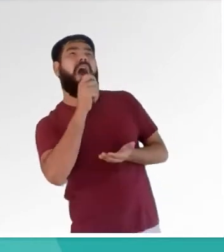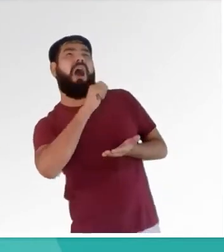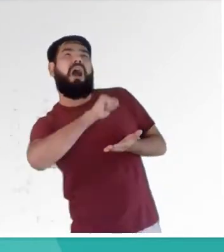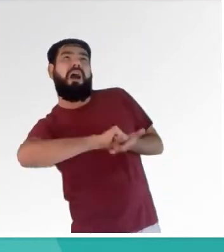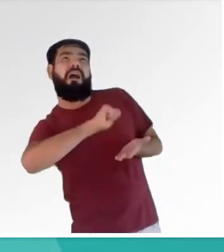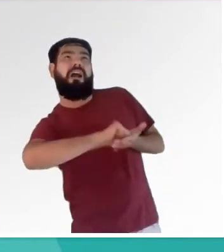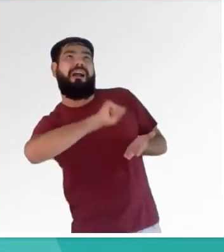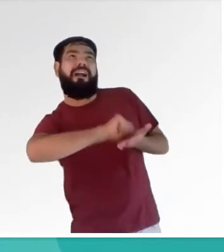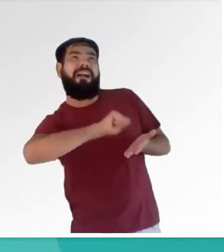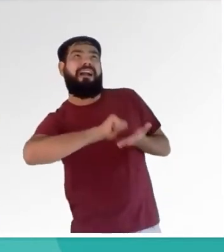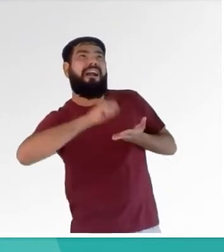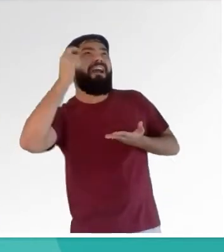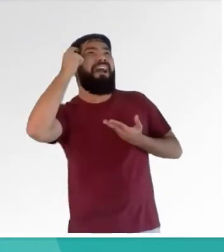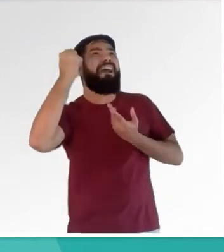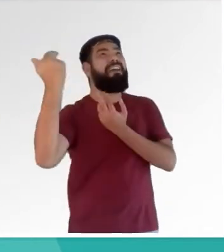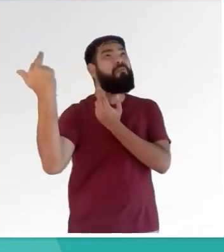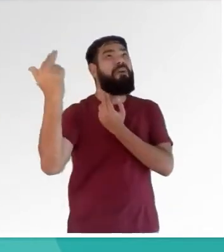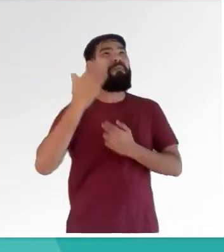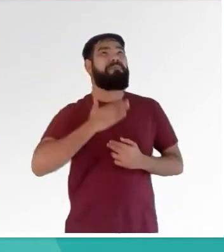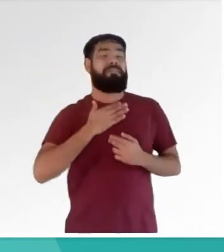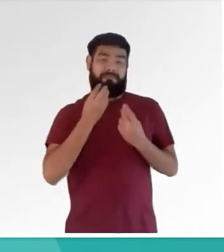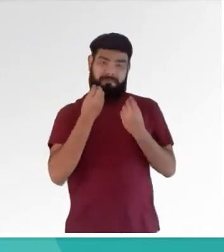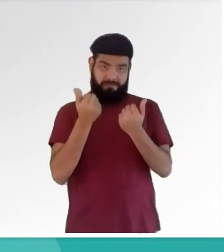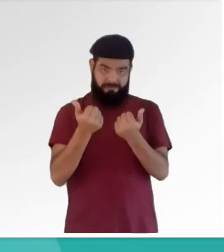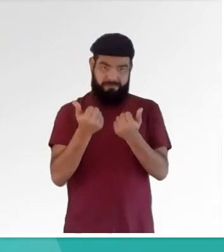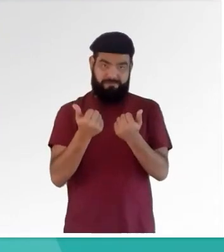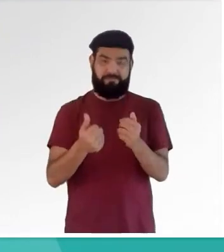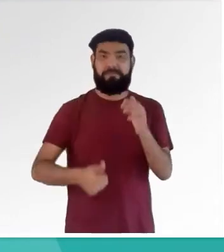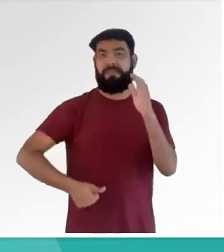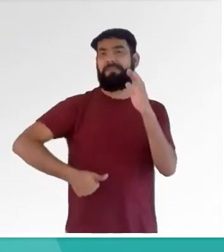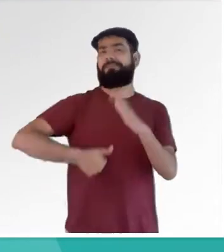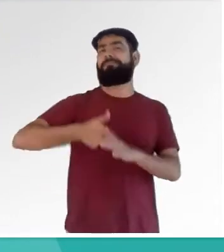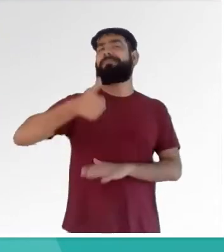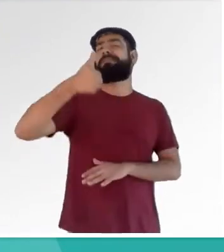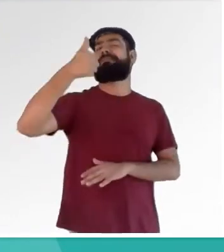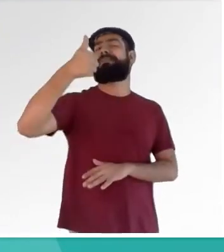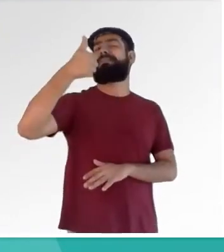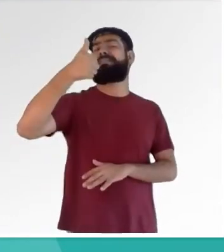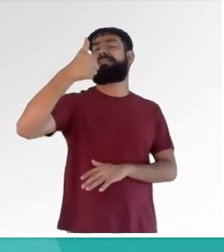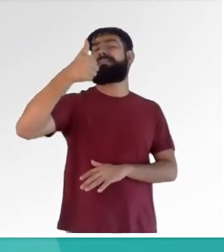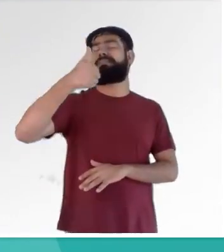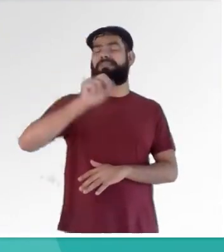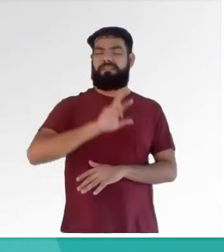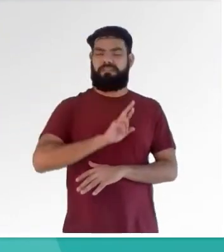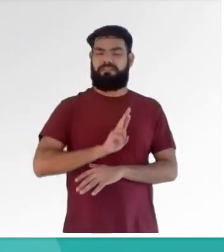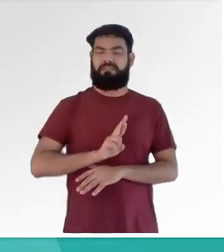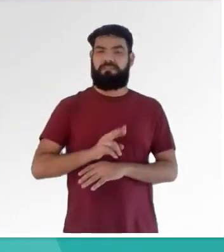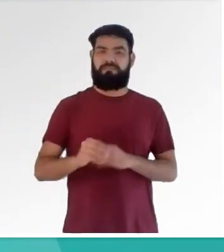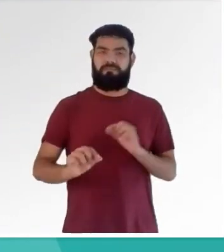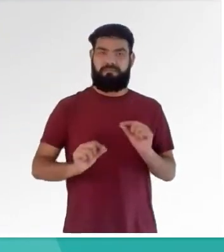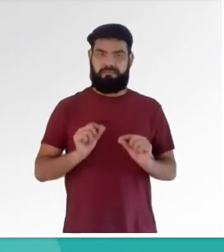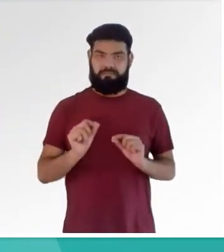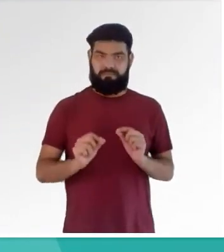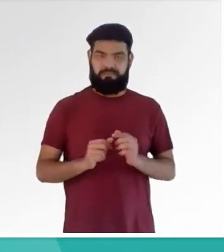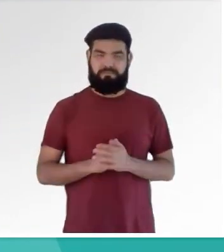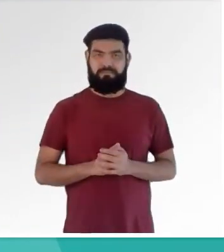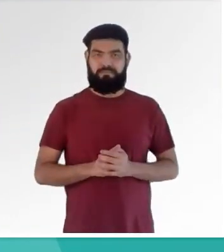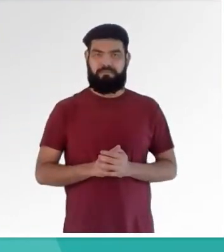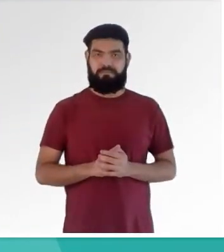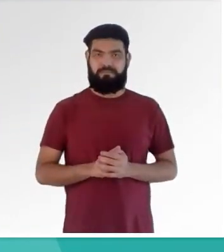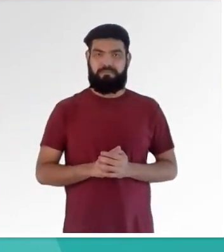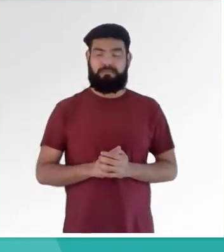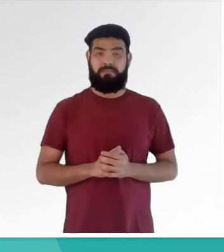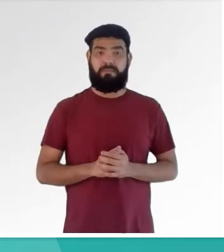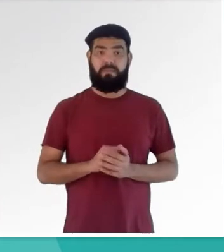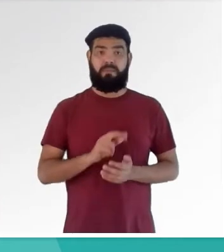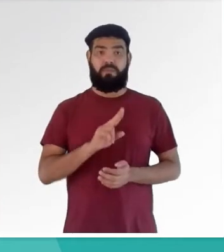Primeiro, qual é o primeiro elemento constitutivo de uma religião, né? A doutrina. Né? A